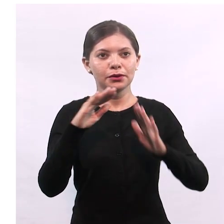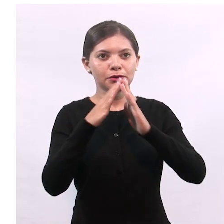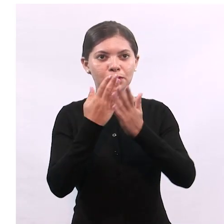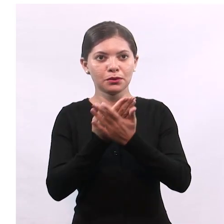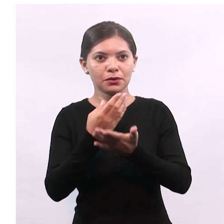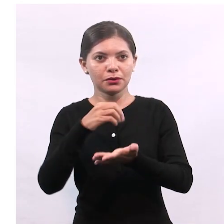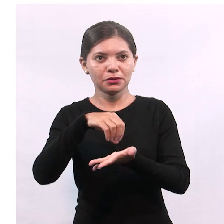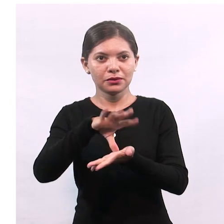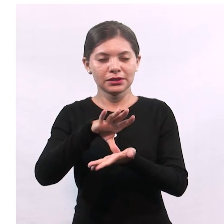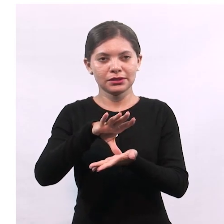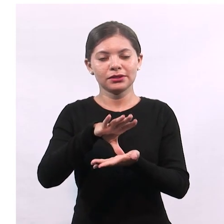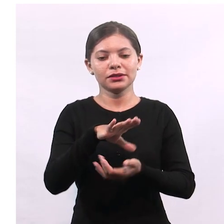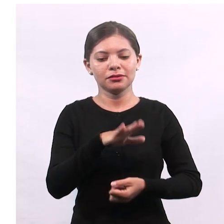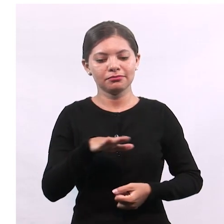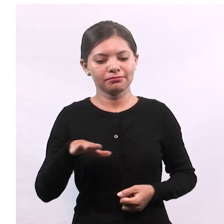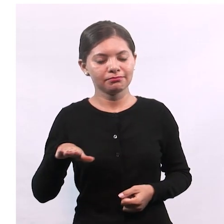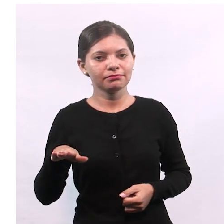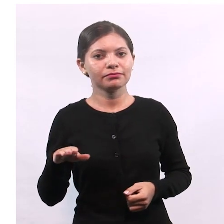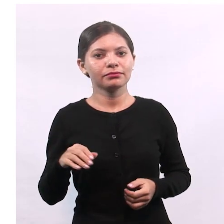pré-escola